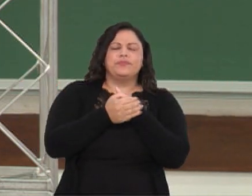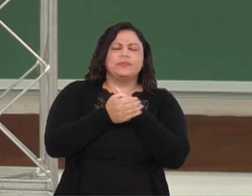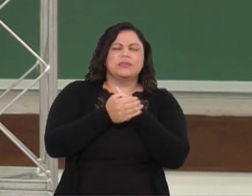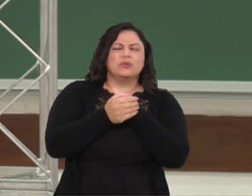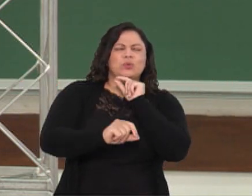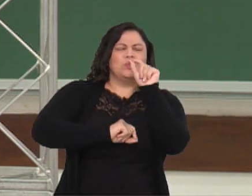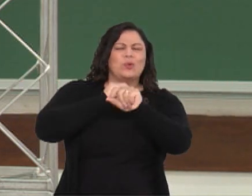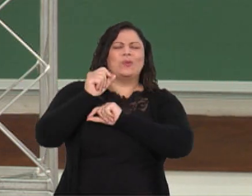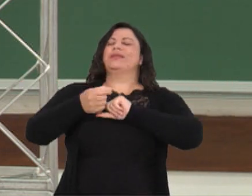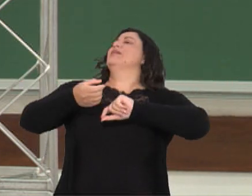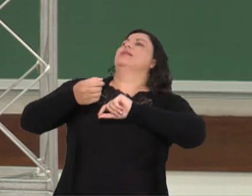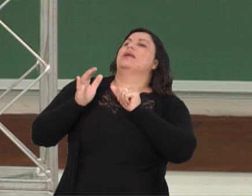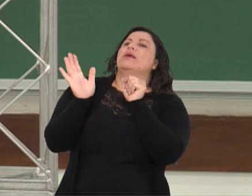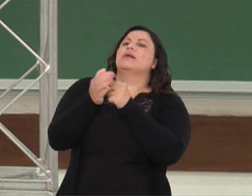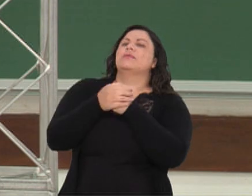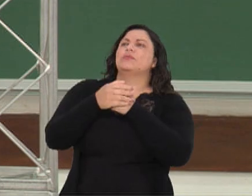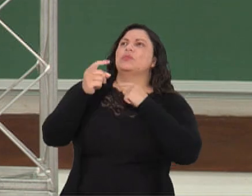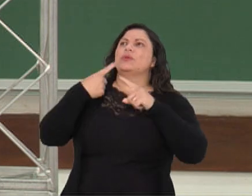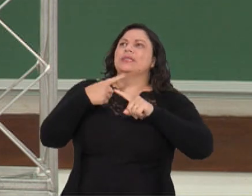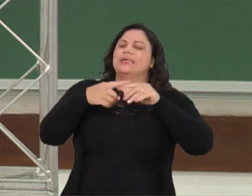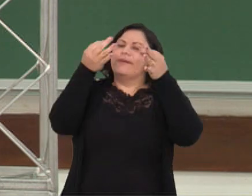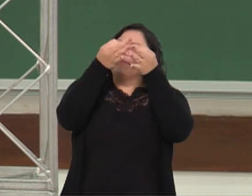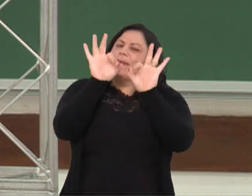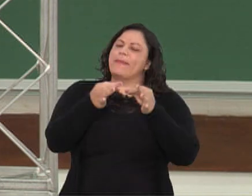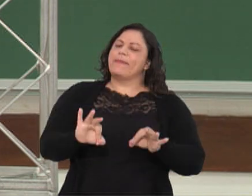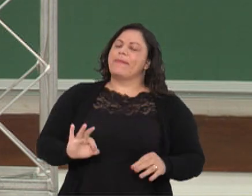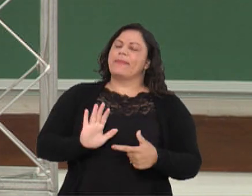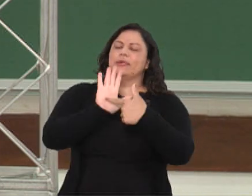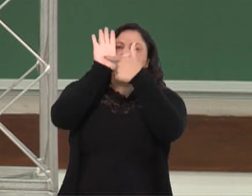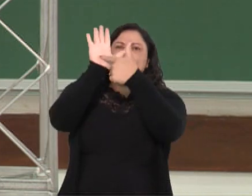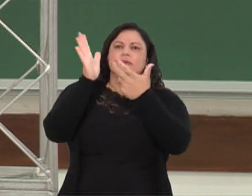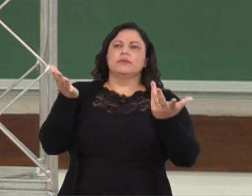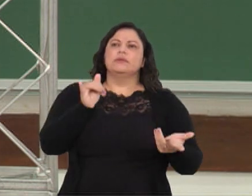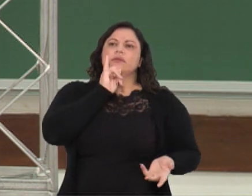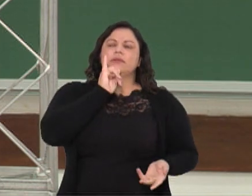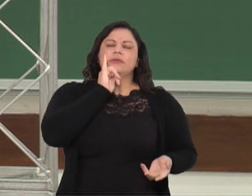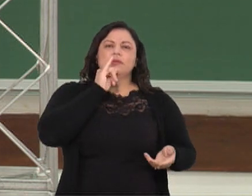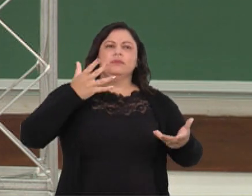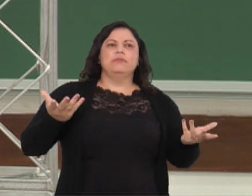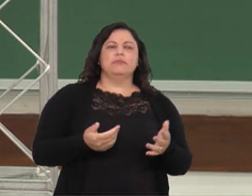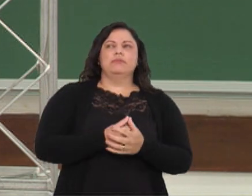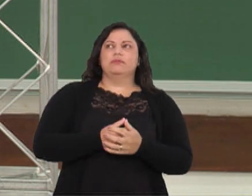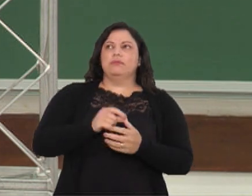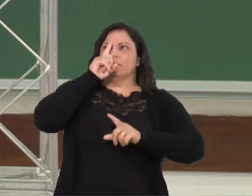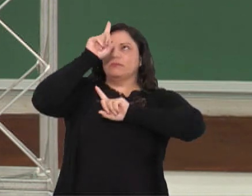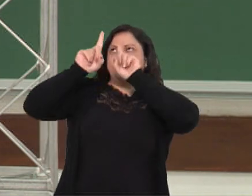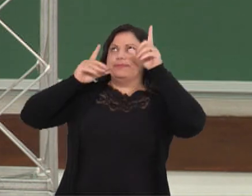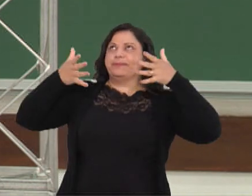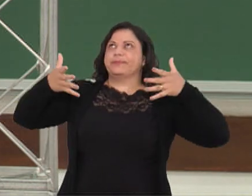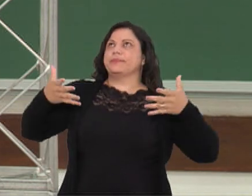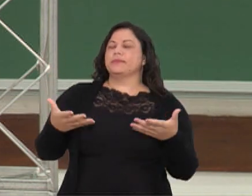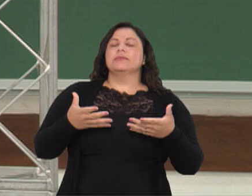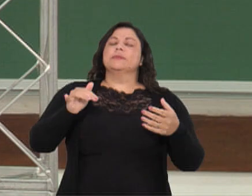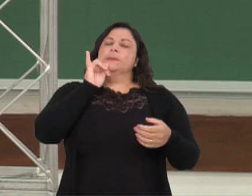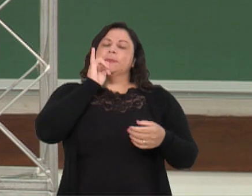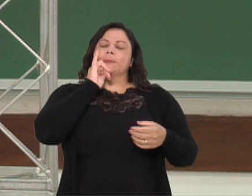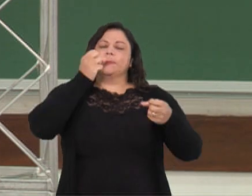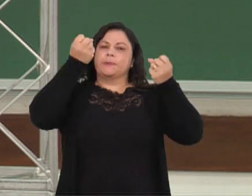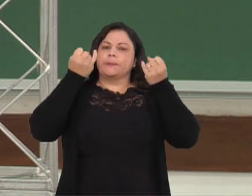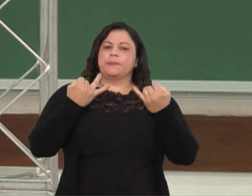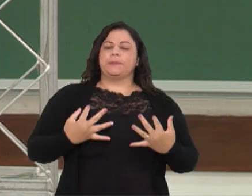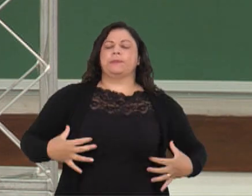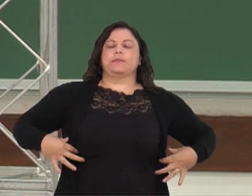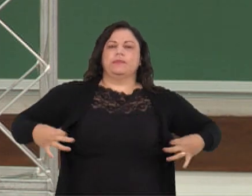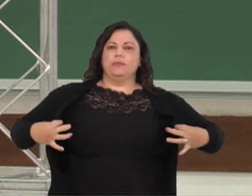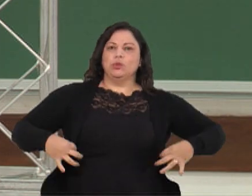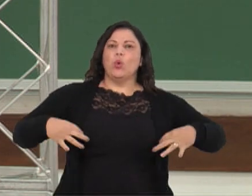fosse detalhada, explicitar, por exemplo, na ideologia que eu exemplifiquei do tipo de roupas, se for